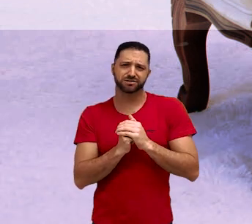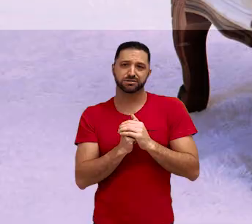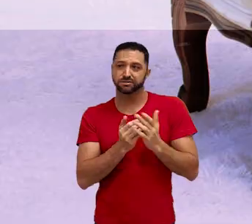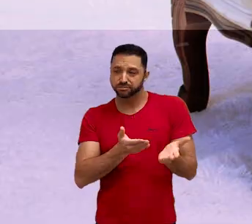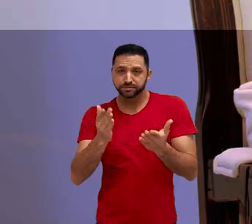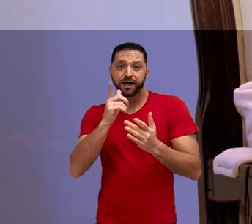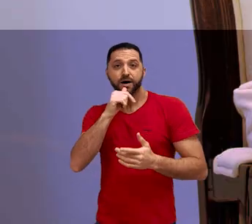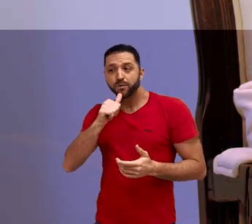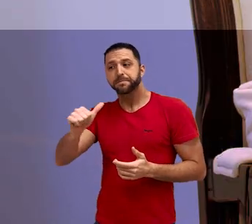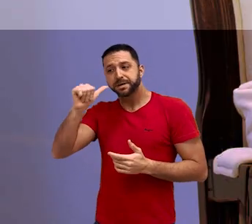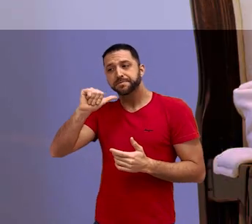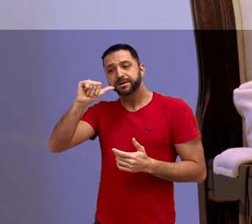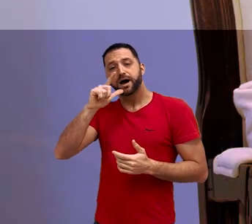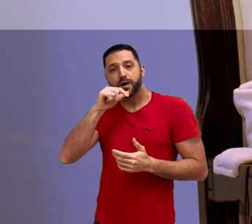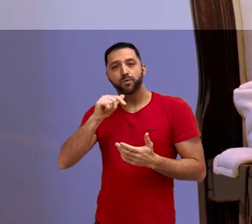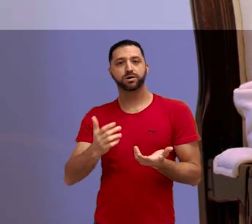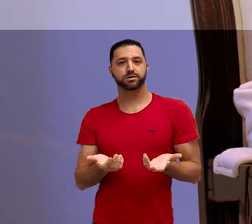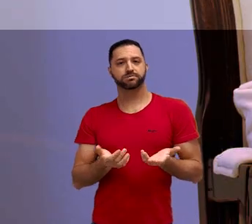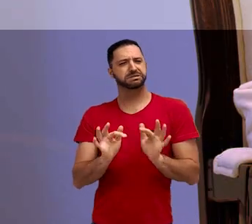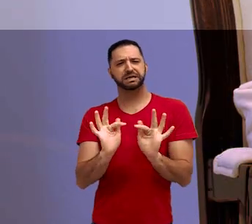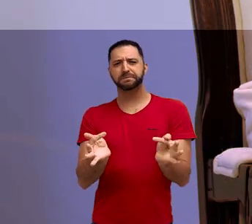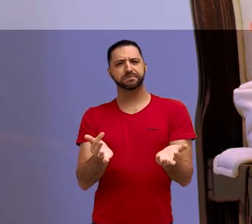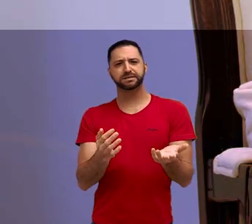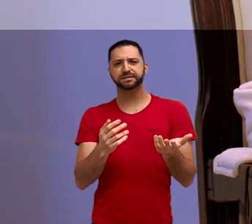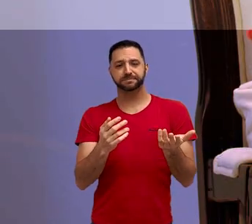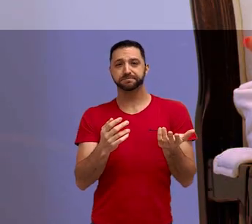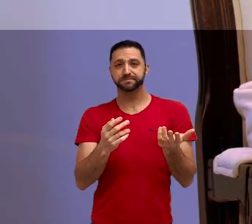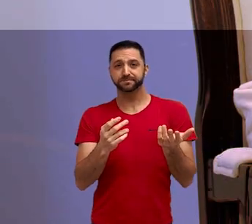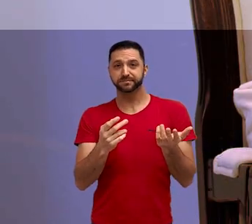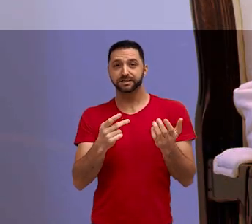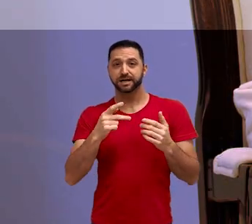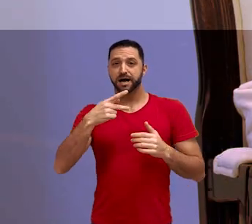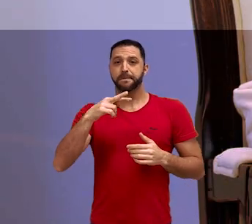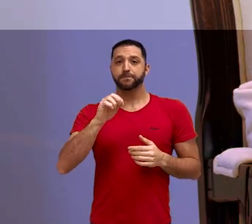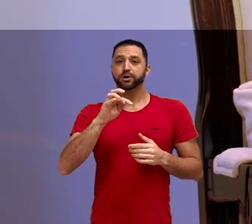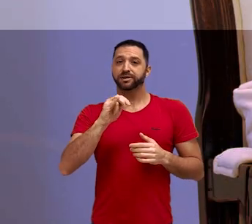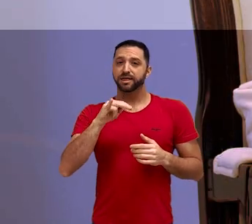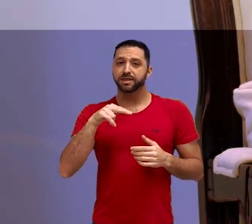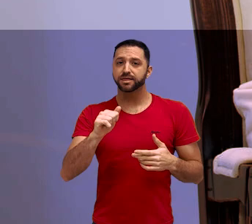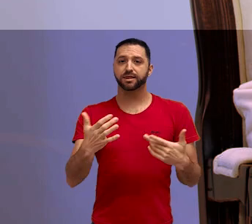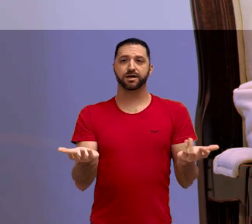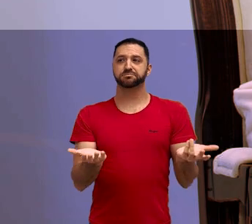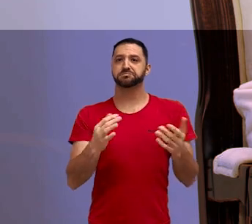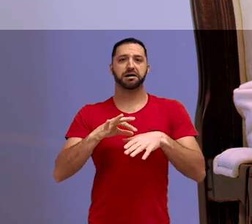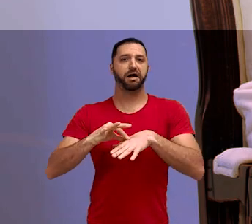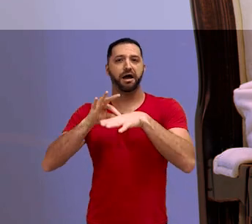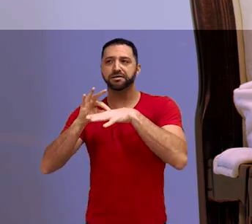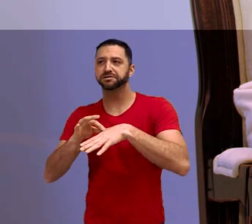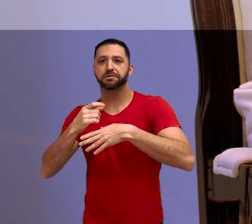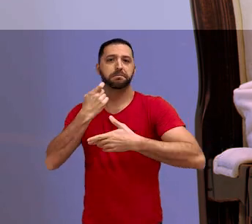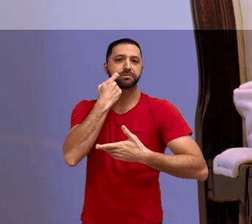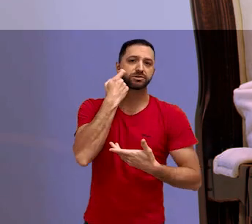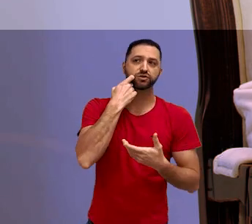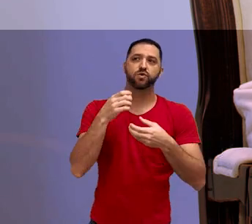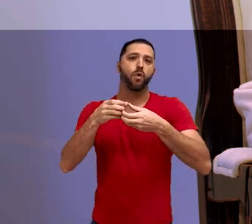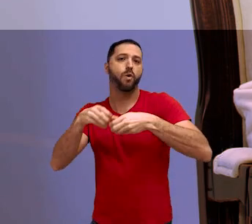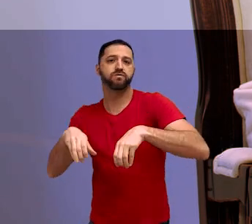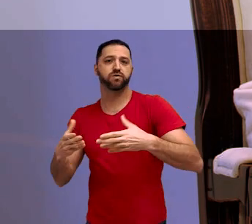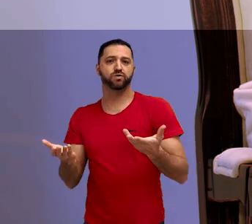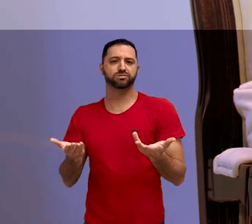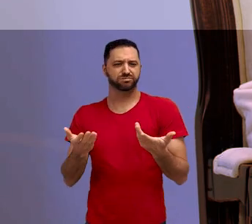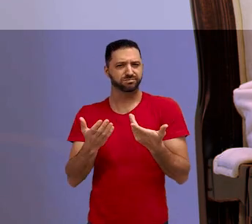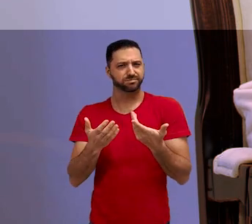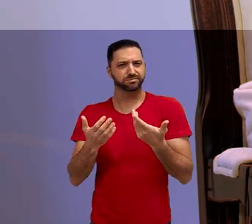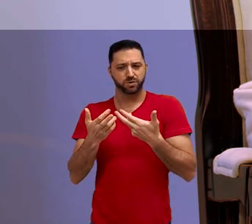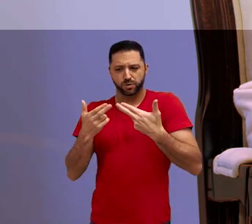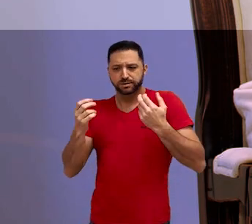listinha de legumes. Toma muita água, simples do dia a dia. Come as proteínas, variando ovos, carne,